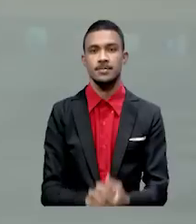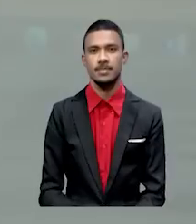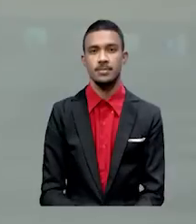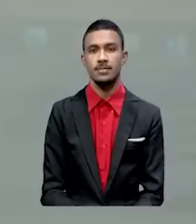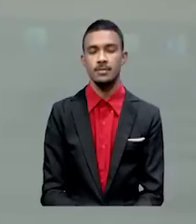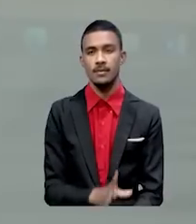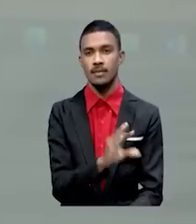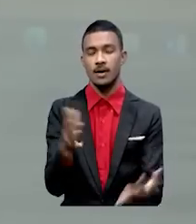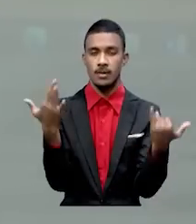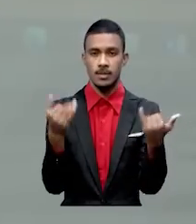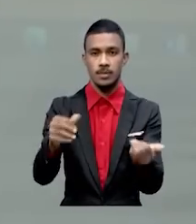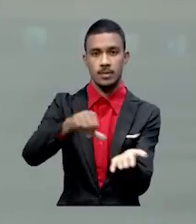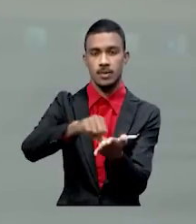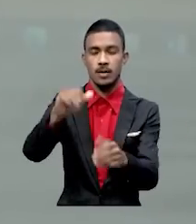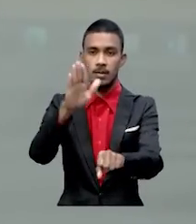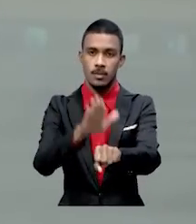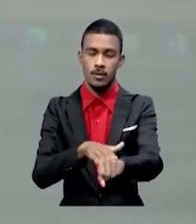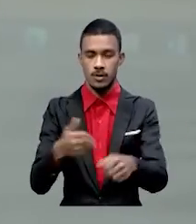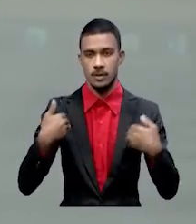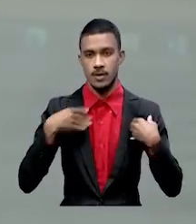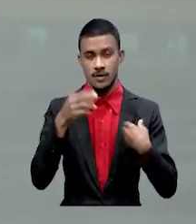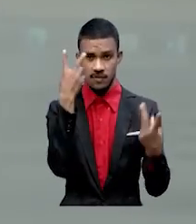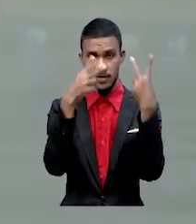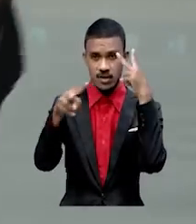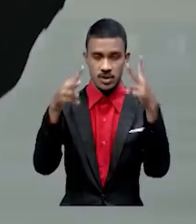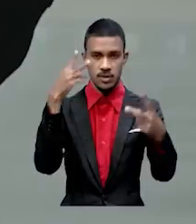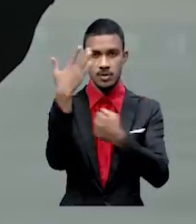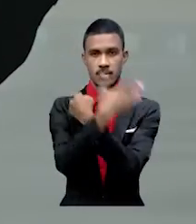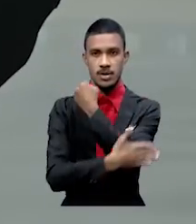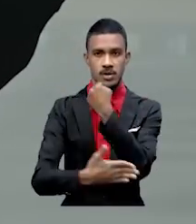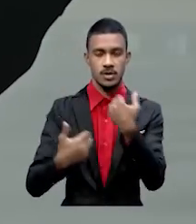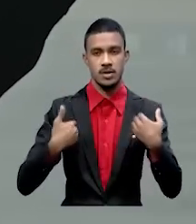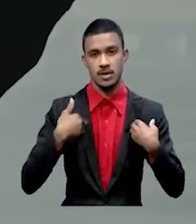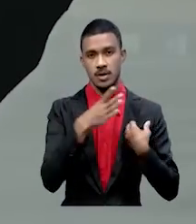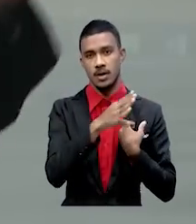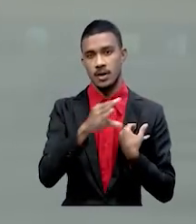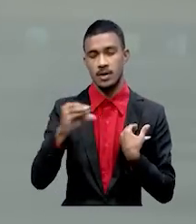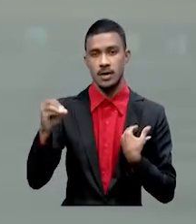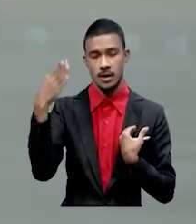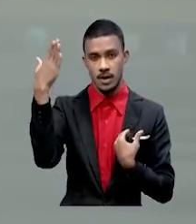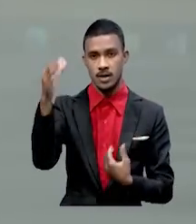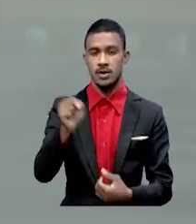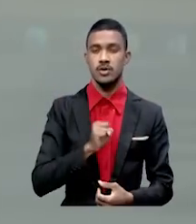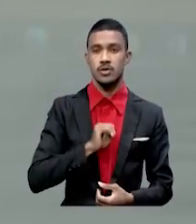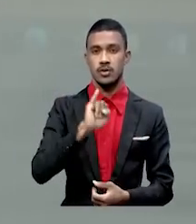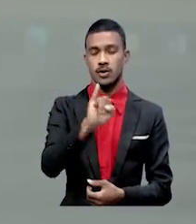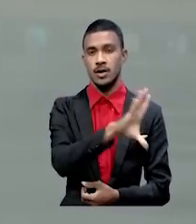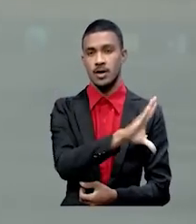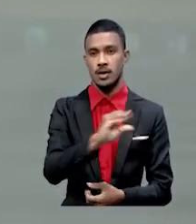foi convidado e teve que vir e visitou o nosso país e foi conhecer Suai e a Costa Sul